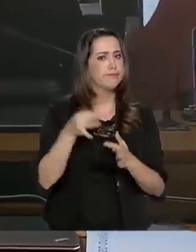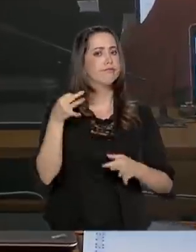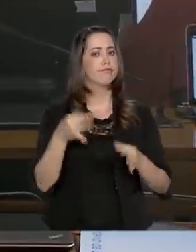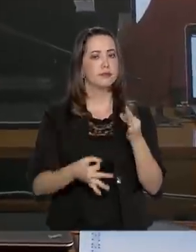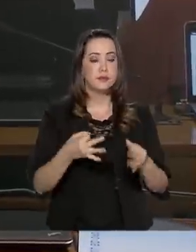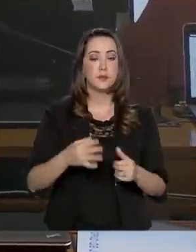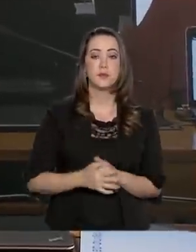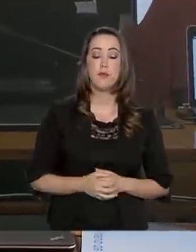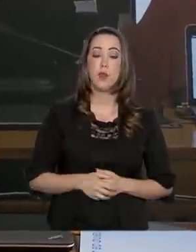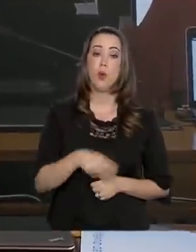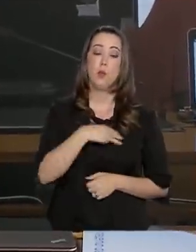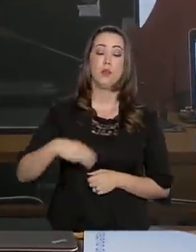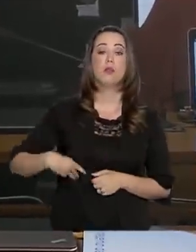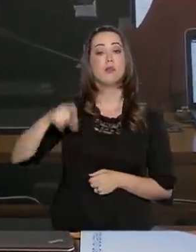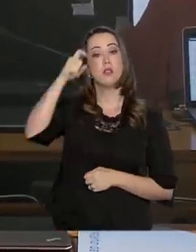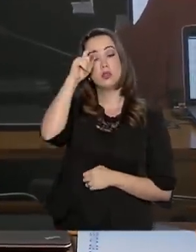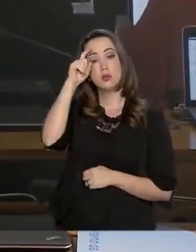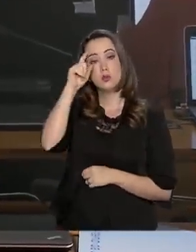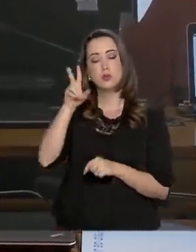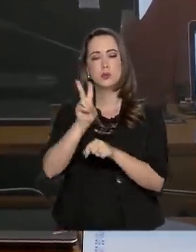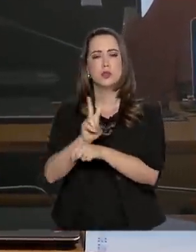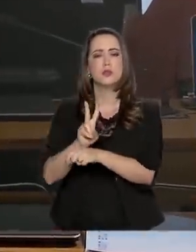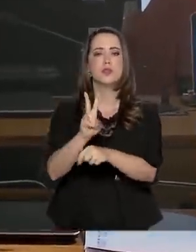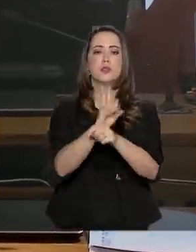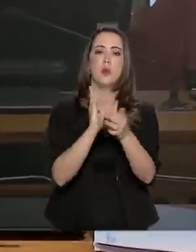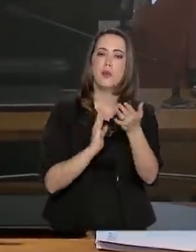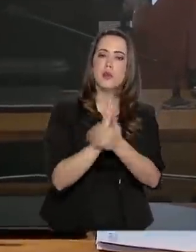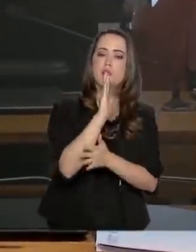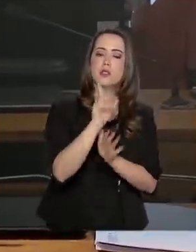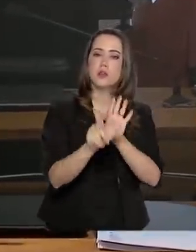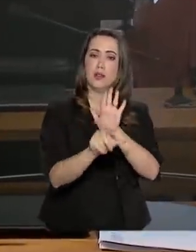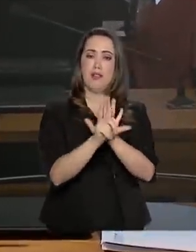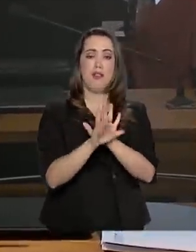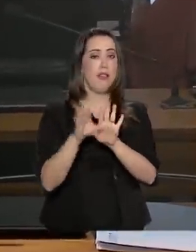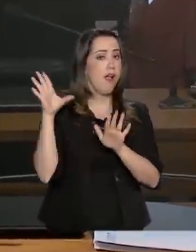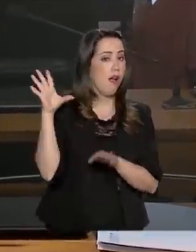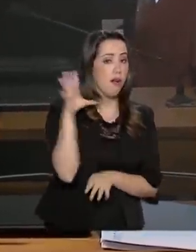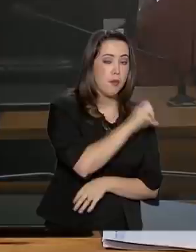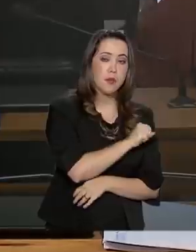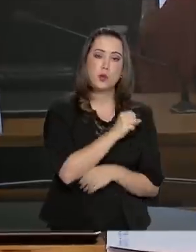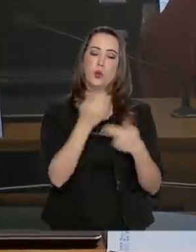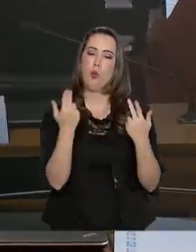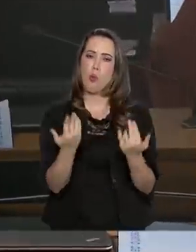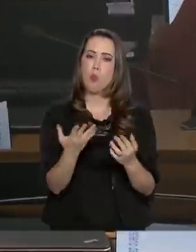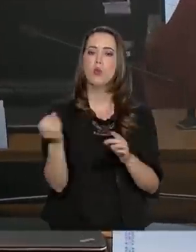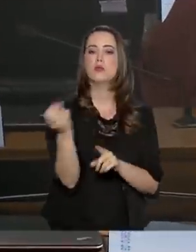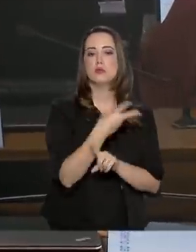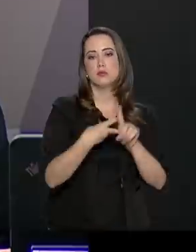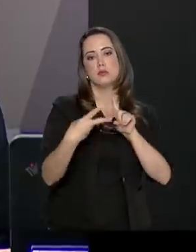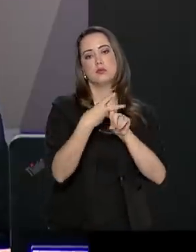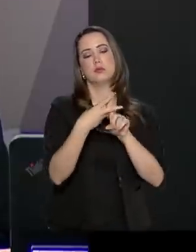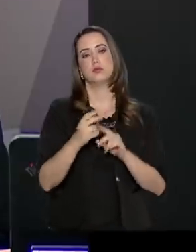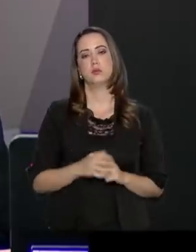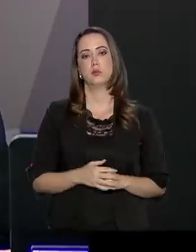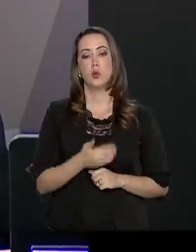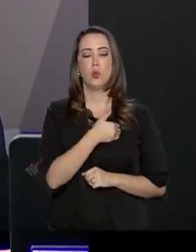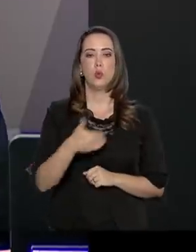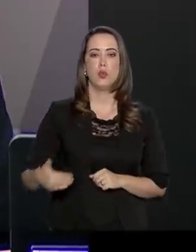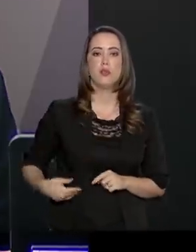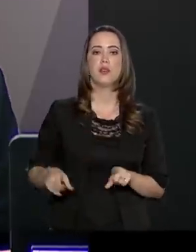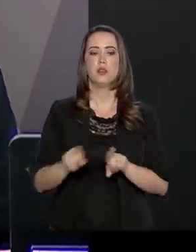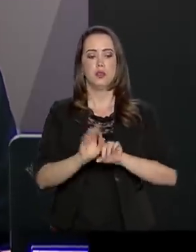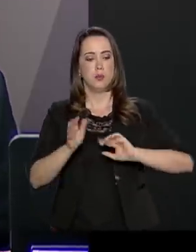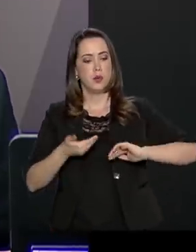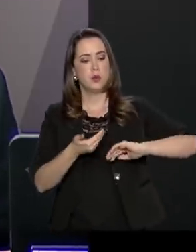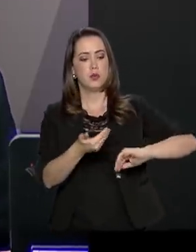ministro Sérgio Moro defendeu a aprovação do pacote anticrime o quanto antes, assim como da nova Previdência. Governo e Congresso precisam se